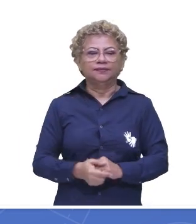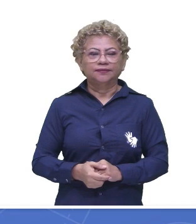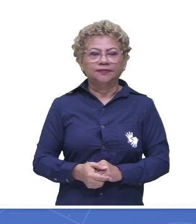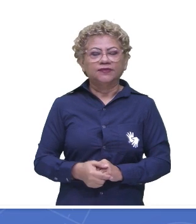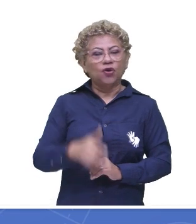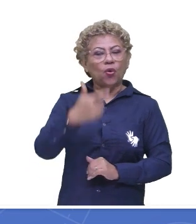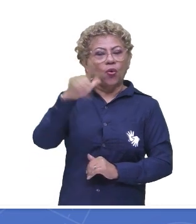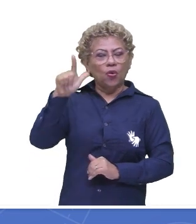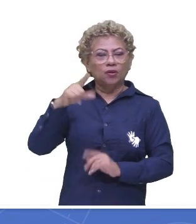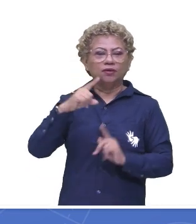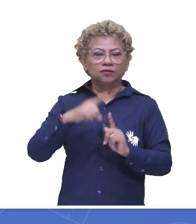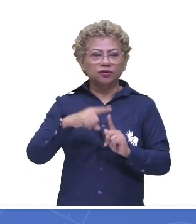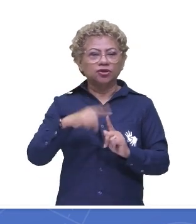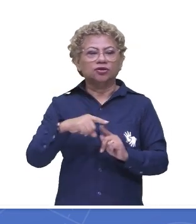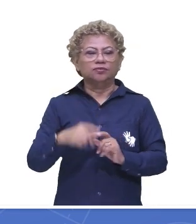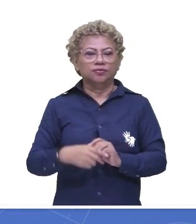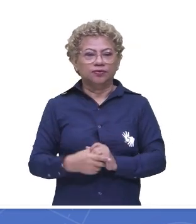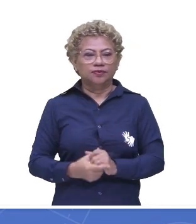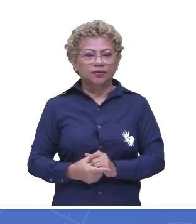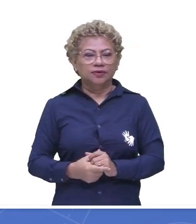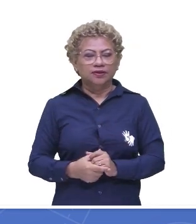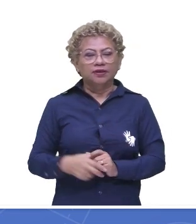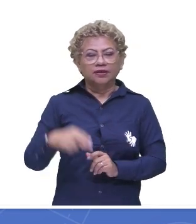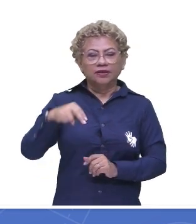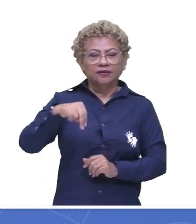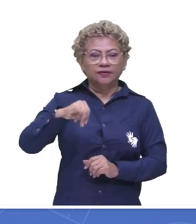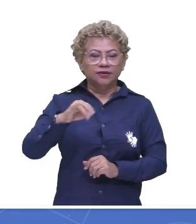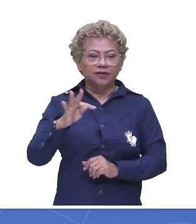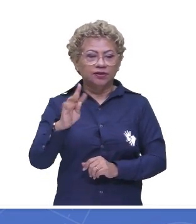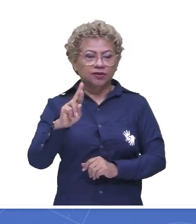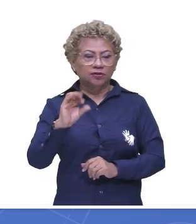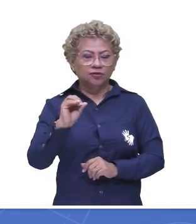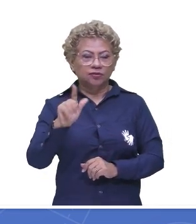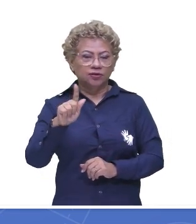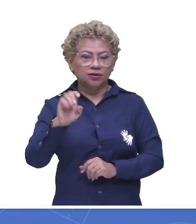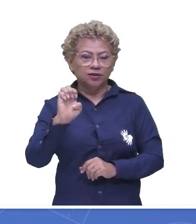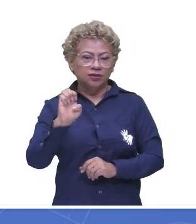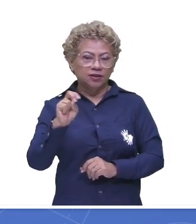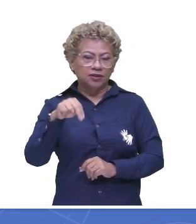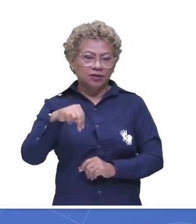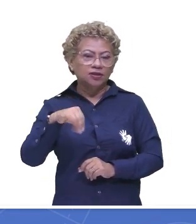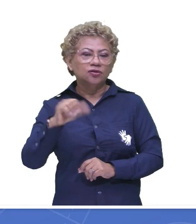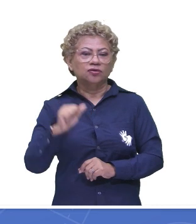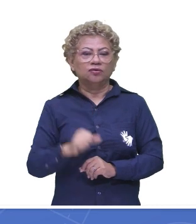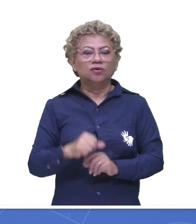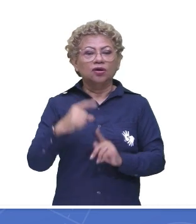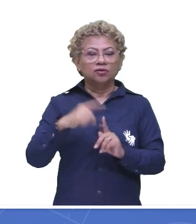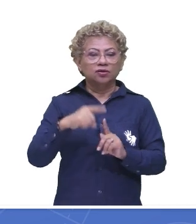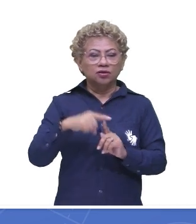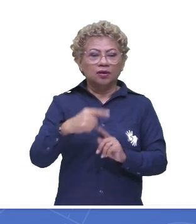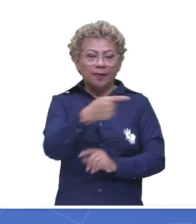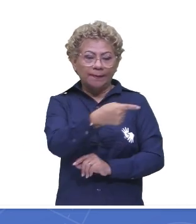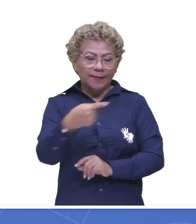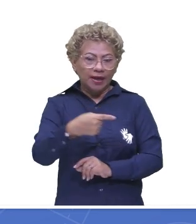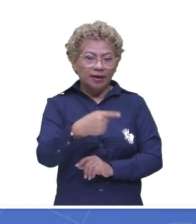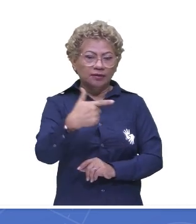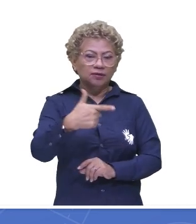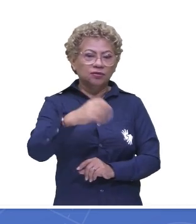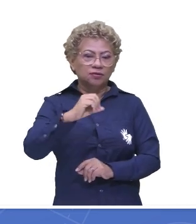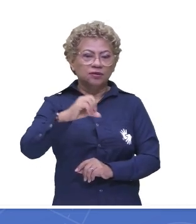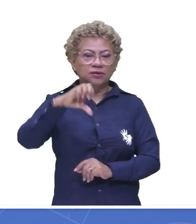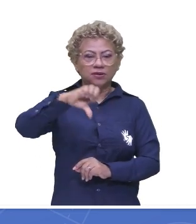outras substâncias, por exemplo, nitrogênio, olha. O nitrogênio, qual é a temperatura de fusão do nitrogênio? Menos